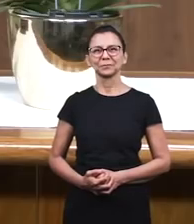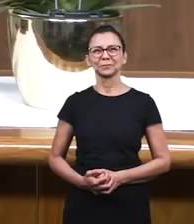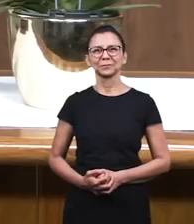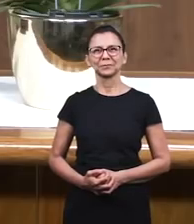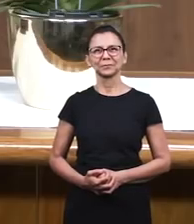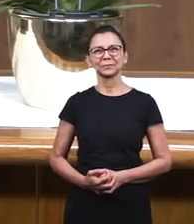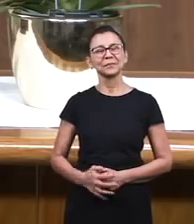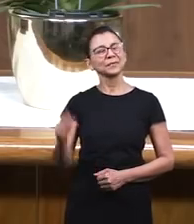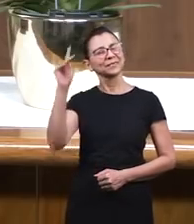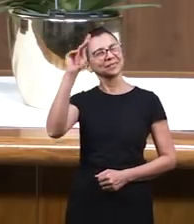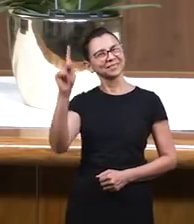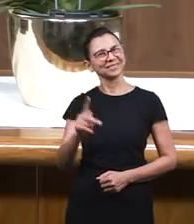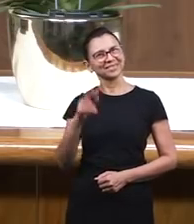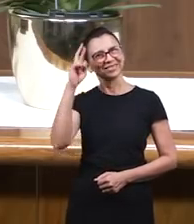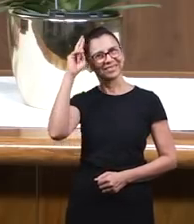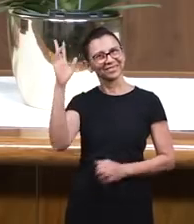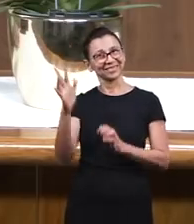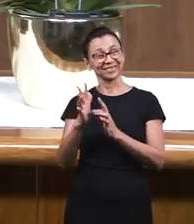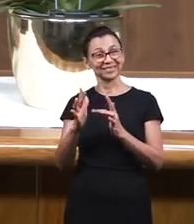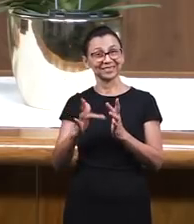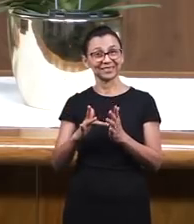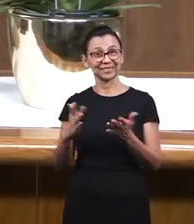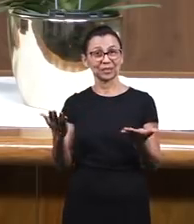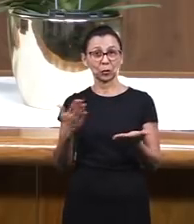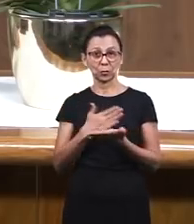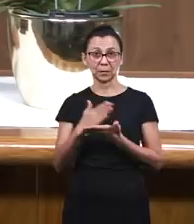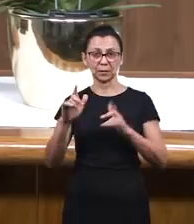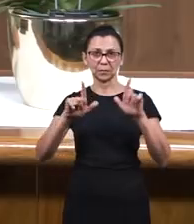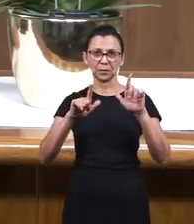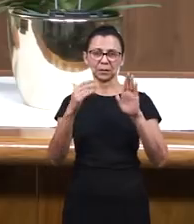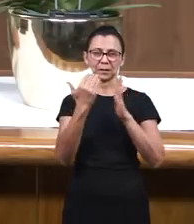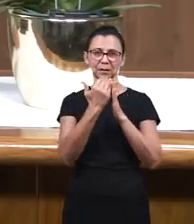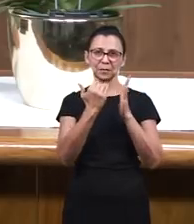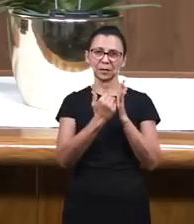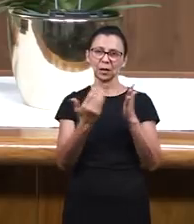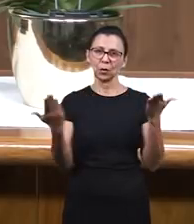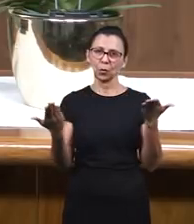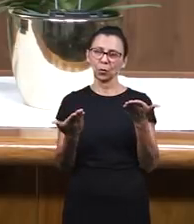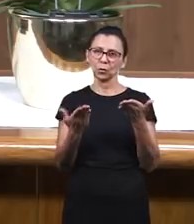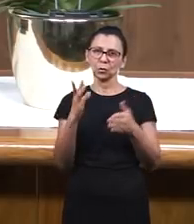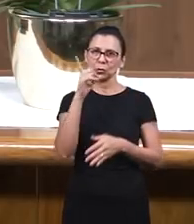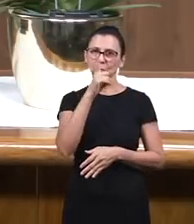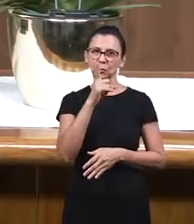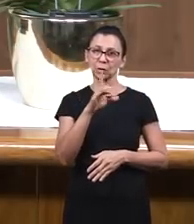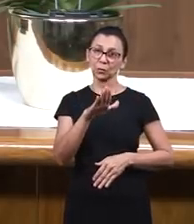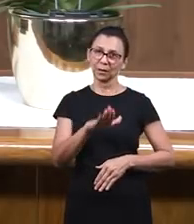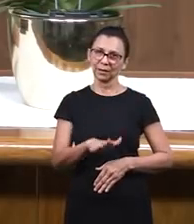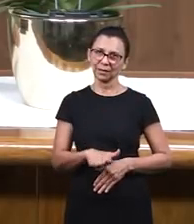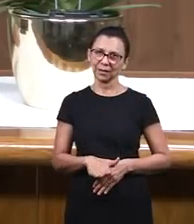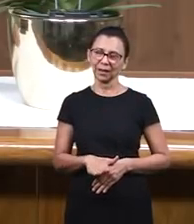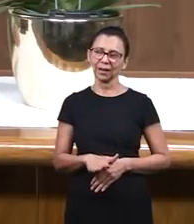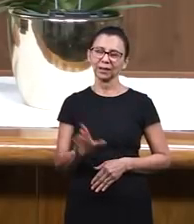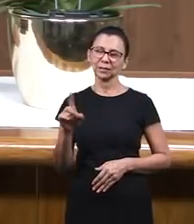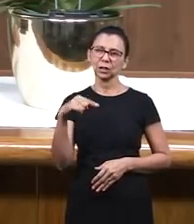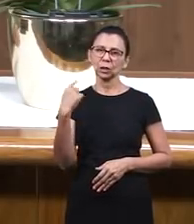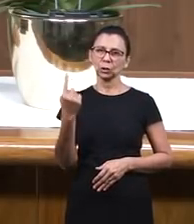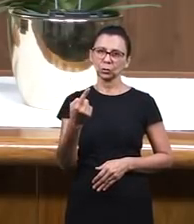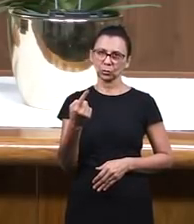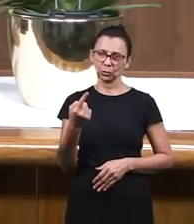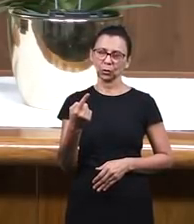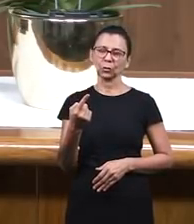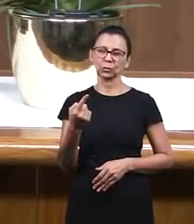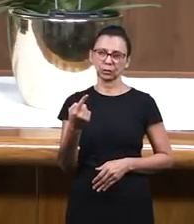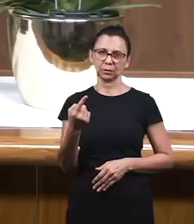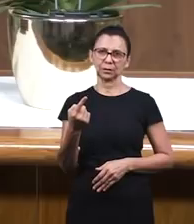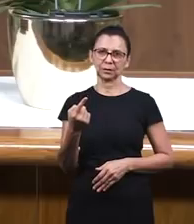Irmãos, a paz do Senhor Jesus, nós estamos começando a nossa programação dessa tarde de domingo com toda a igreja, uma participação de toda a